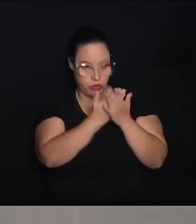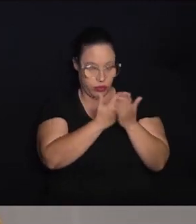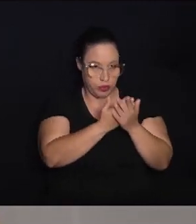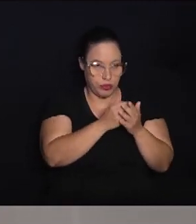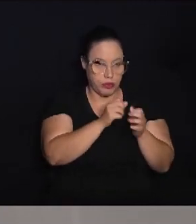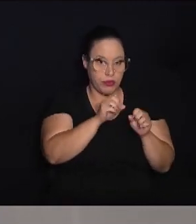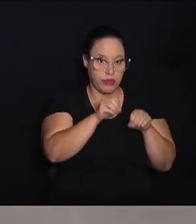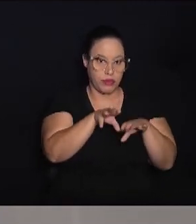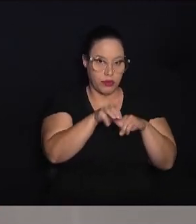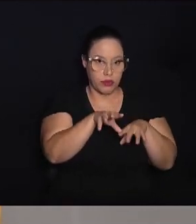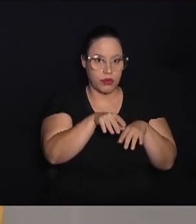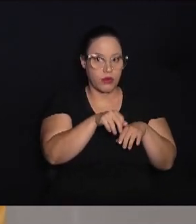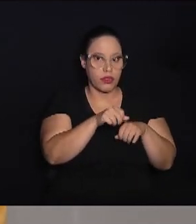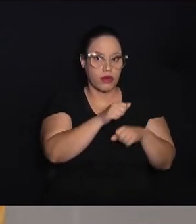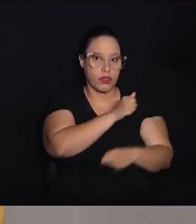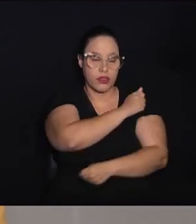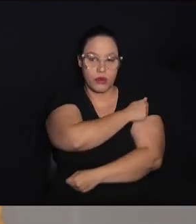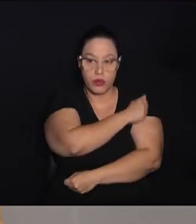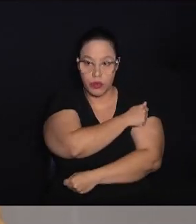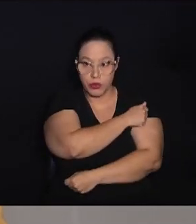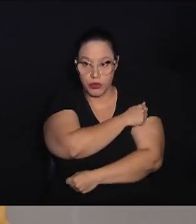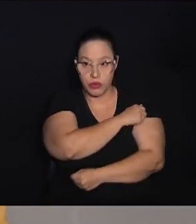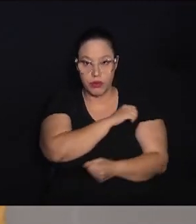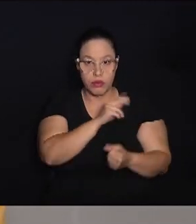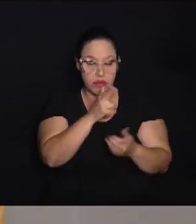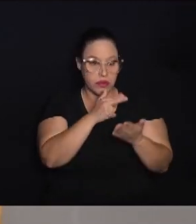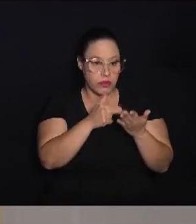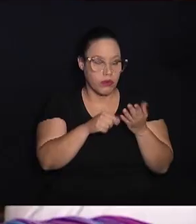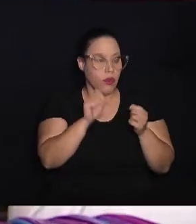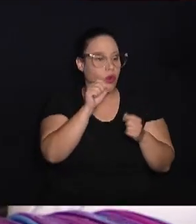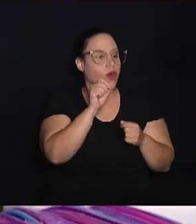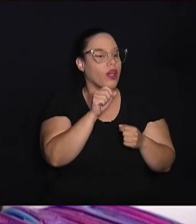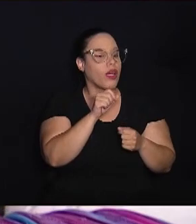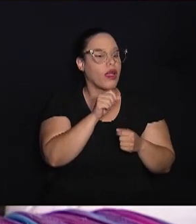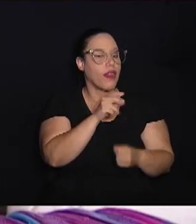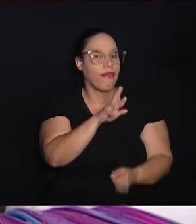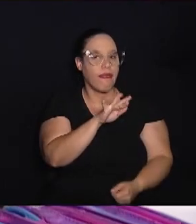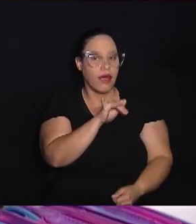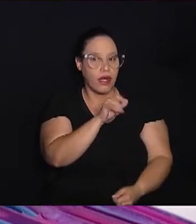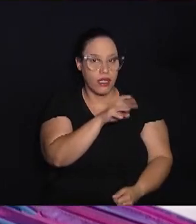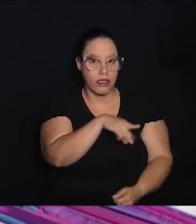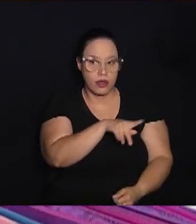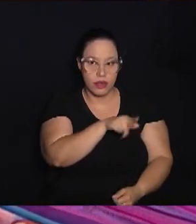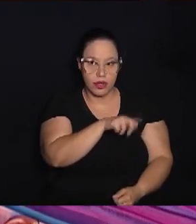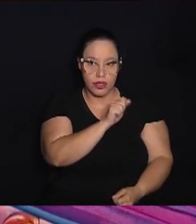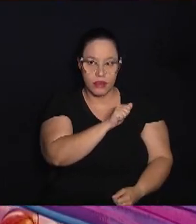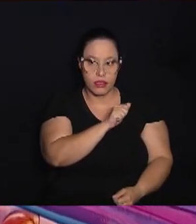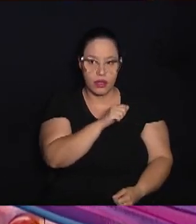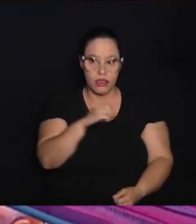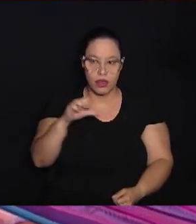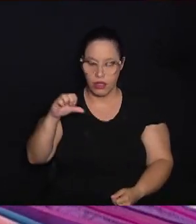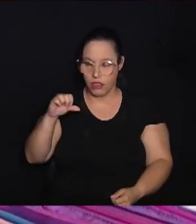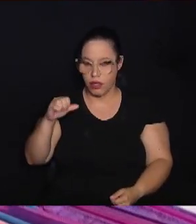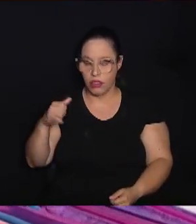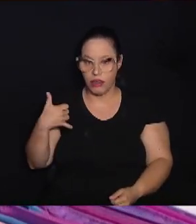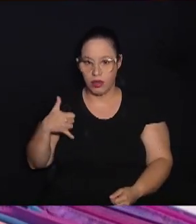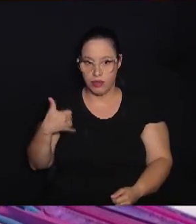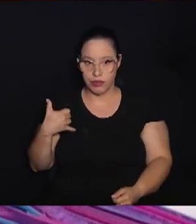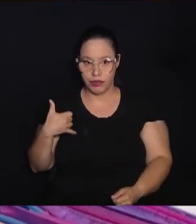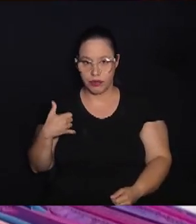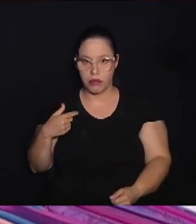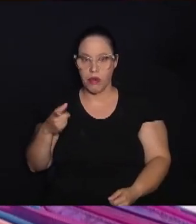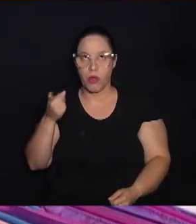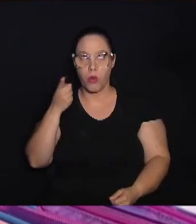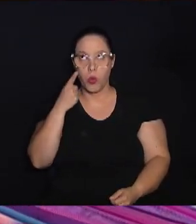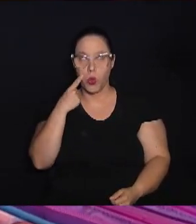com uma aluna a Teresa de 9 anos vamos ver o que ela disse no começo o meu pai ele viu essa